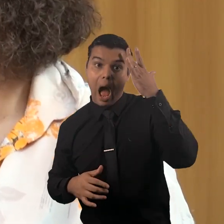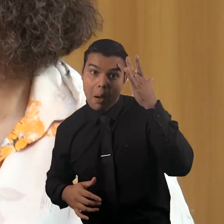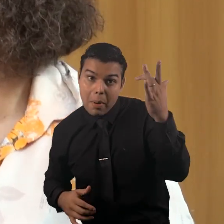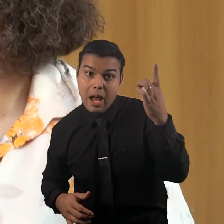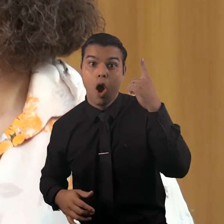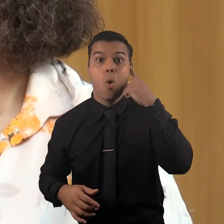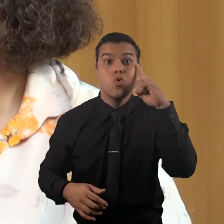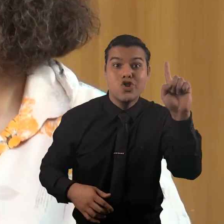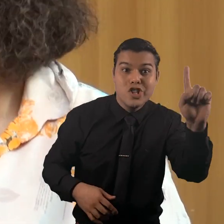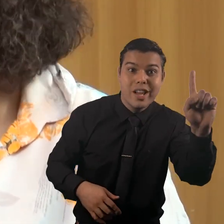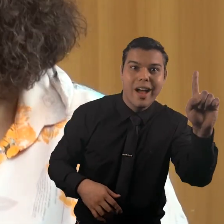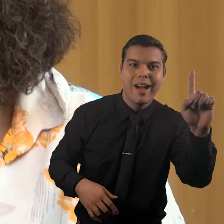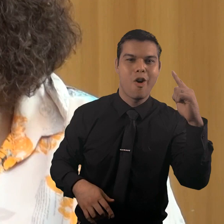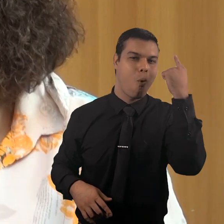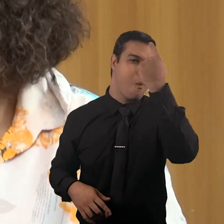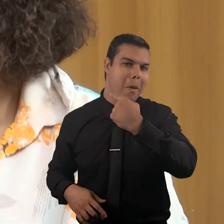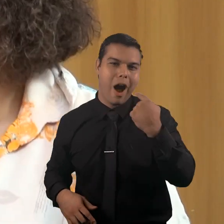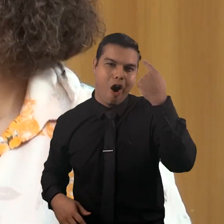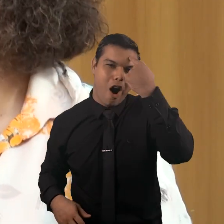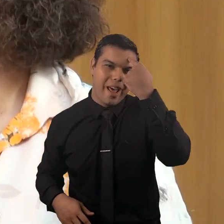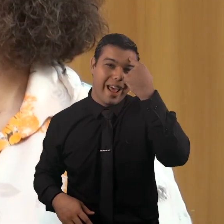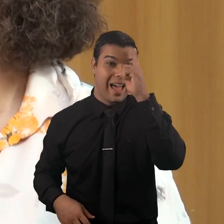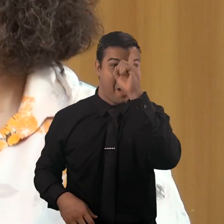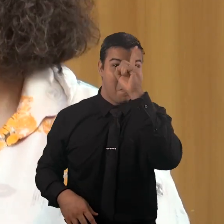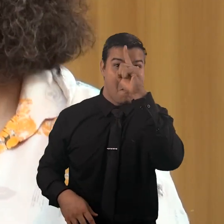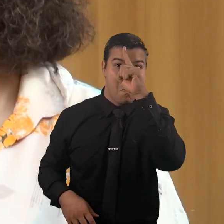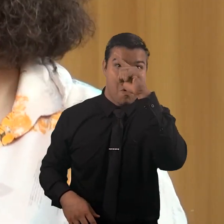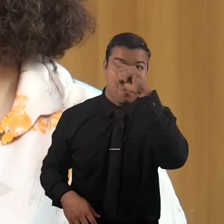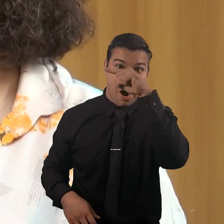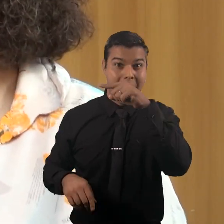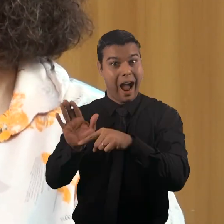cada dia, cada segundo